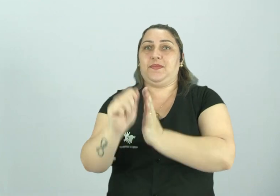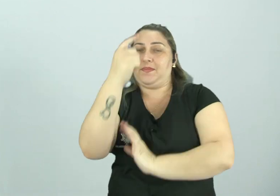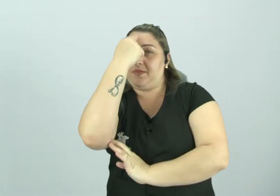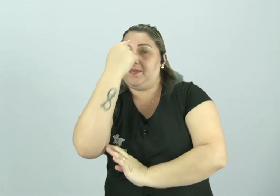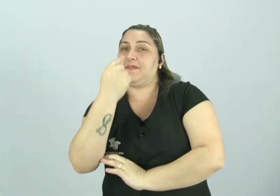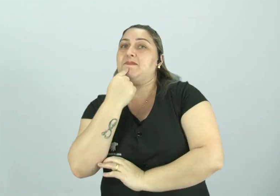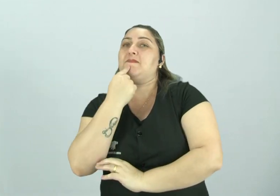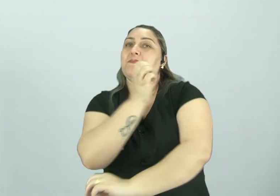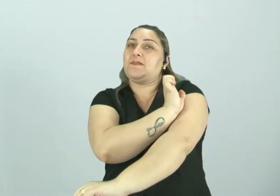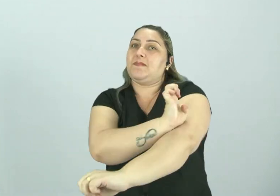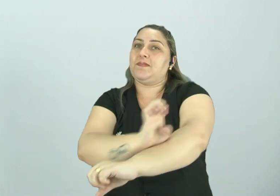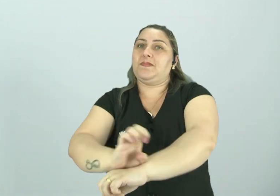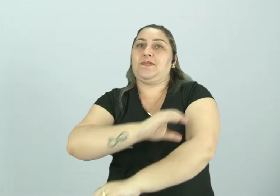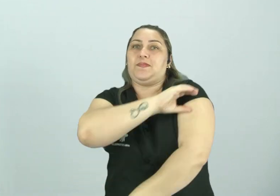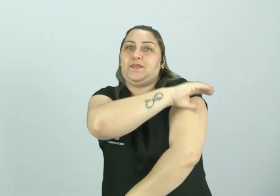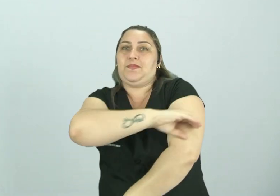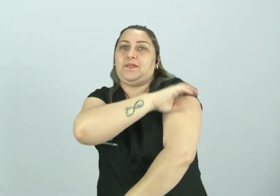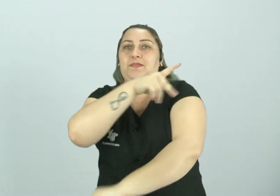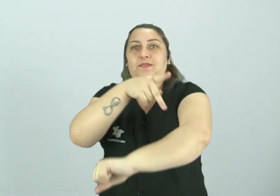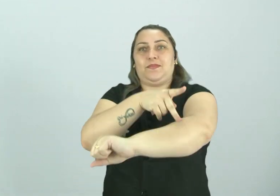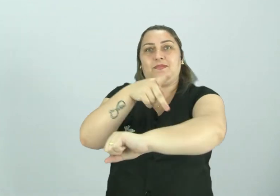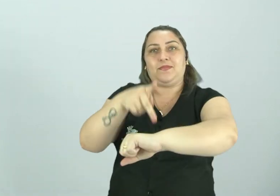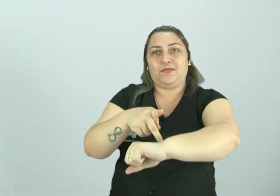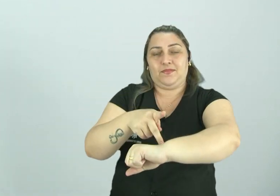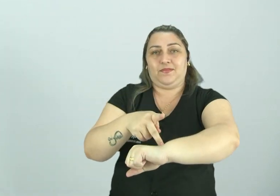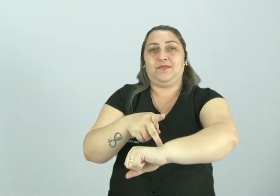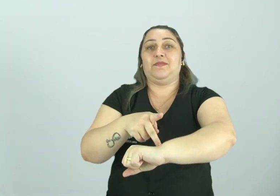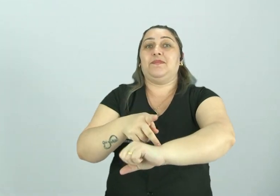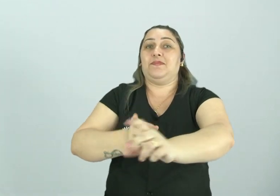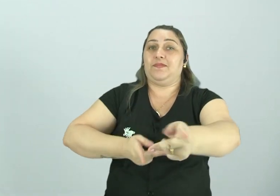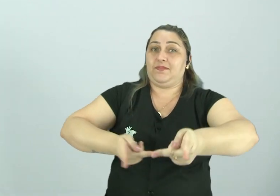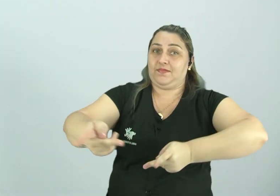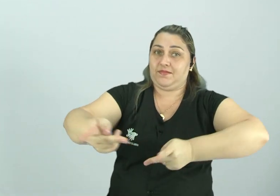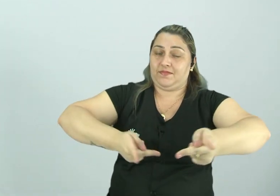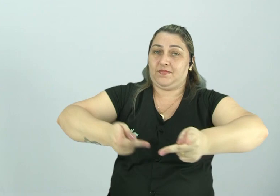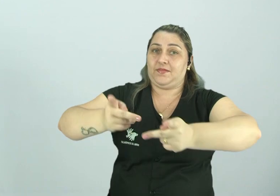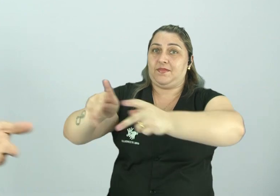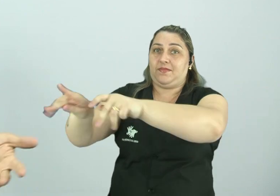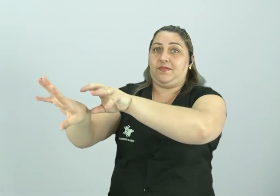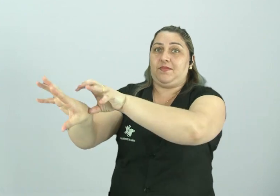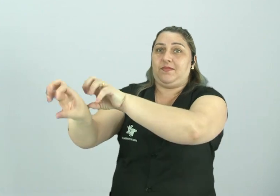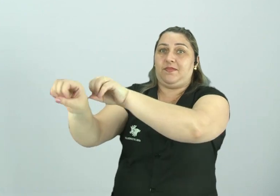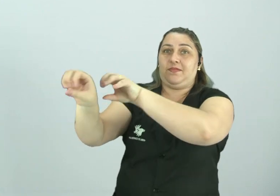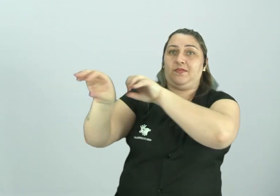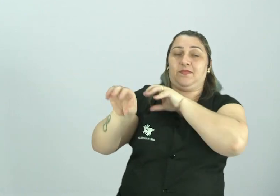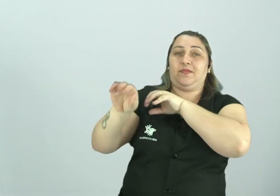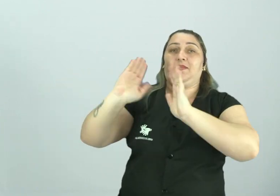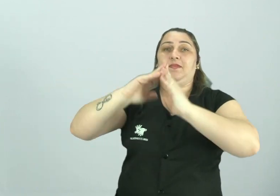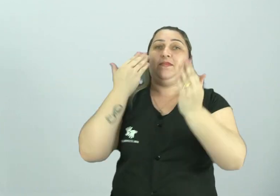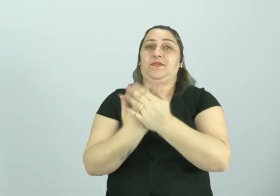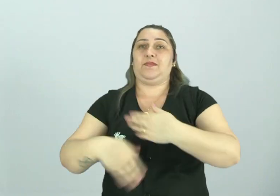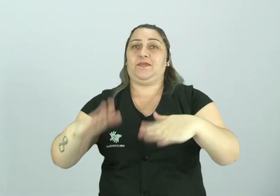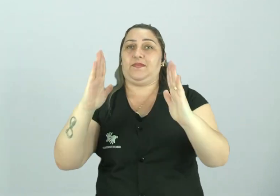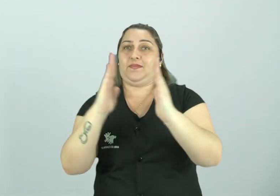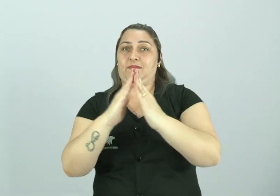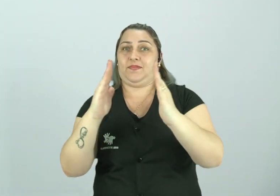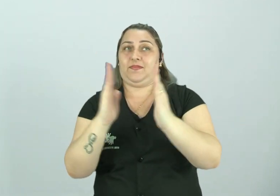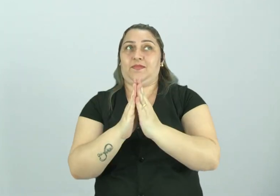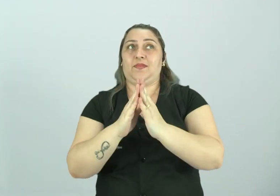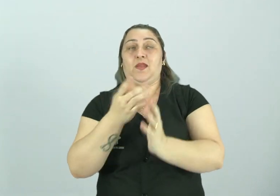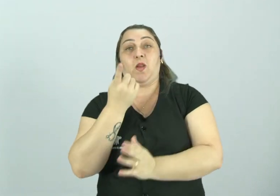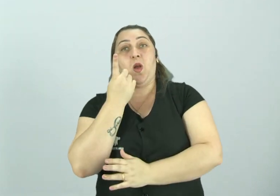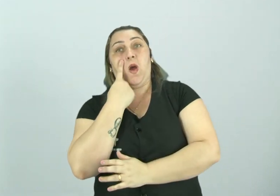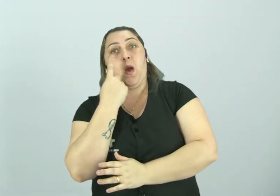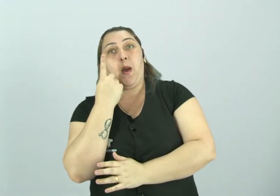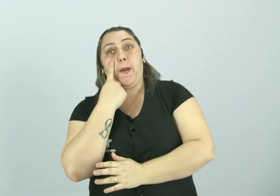da educação e coordenadores pedagógicos nesse projeto de educação à distância Escola em Casa.